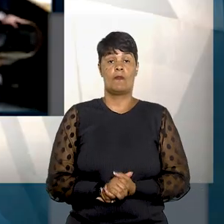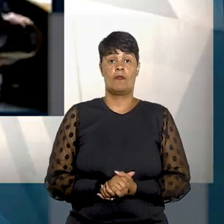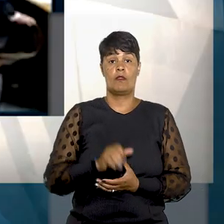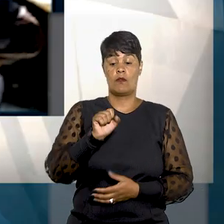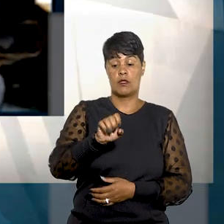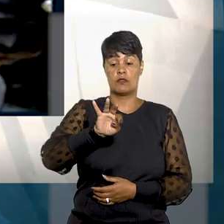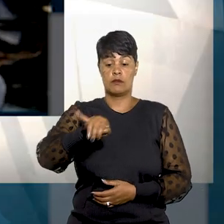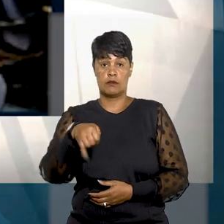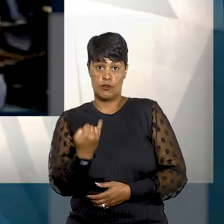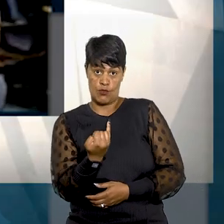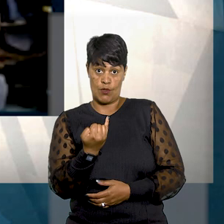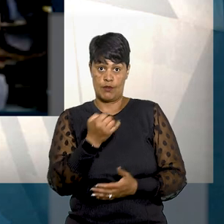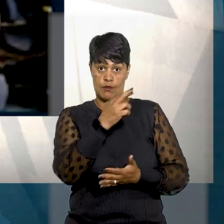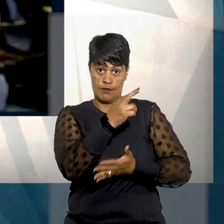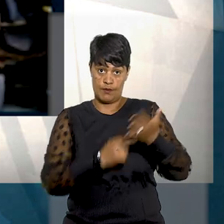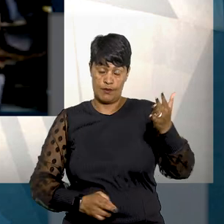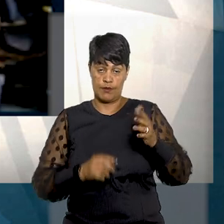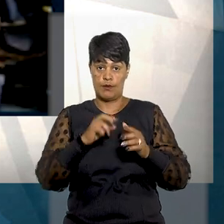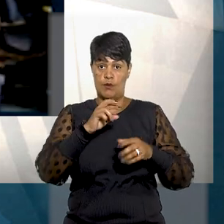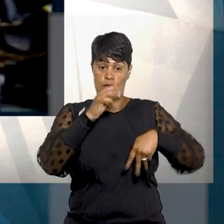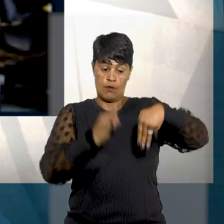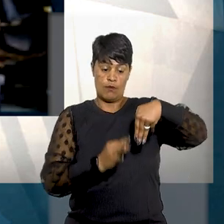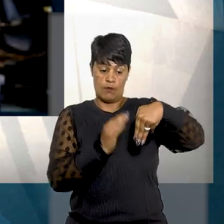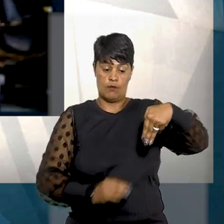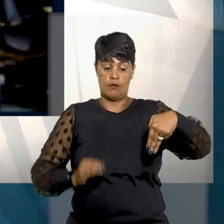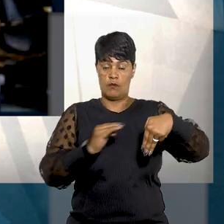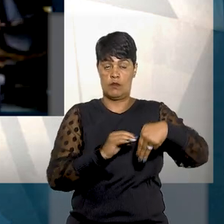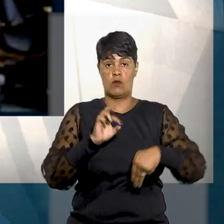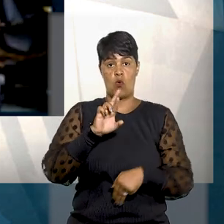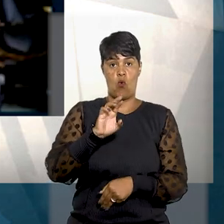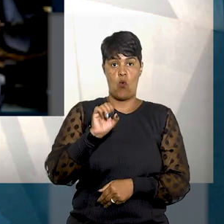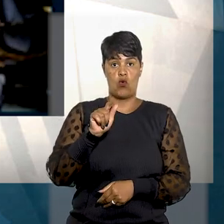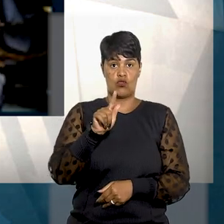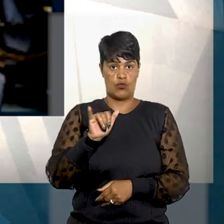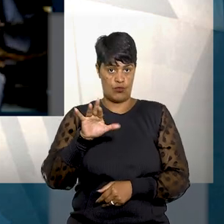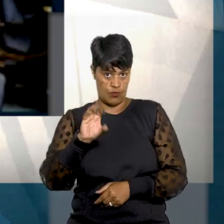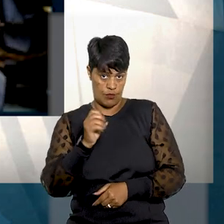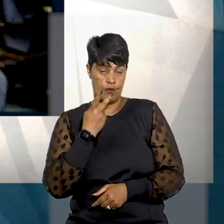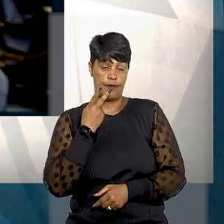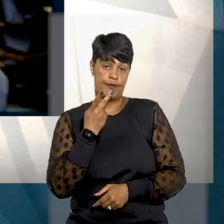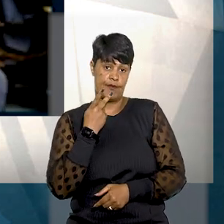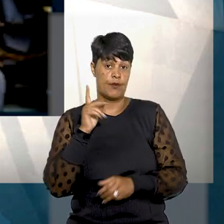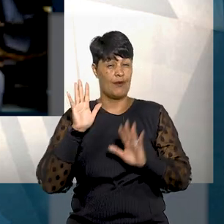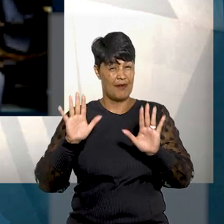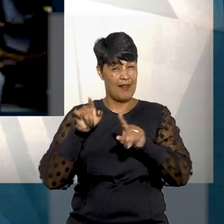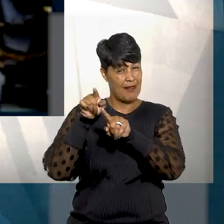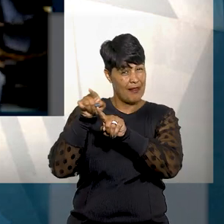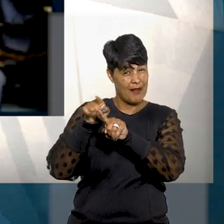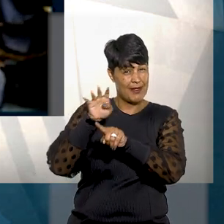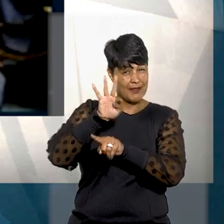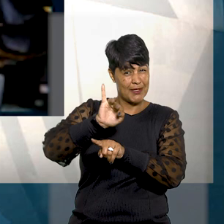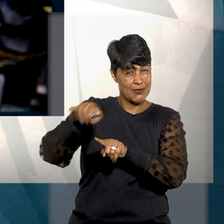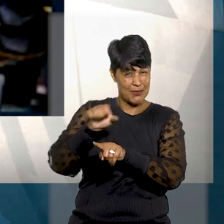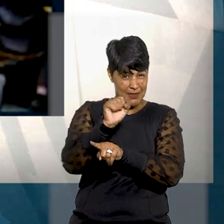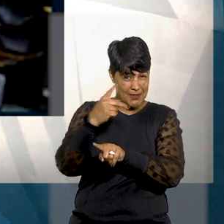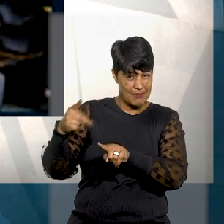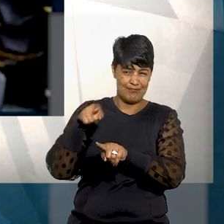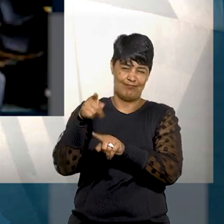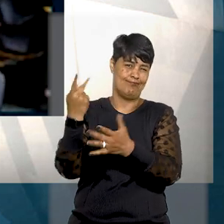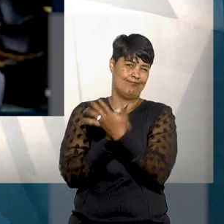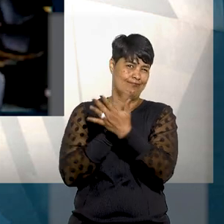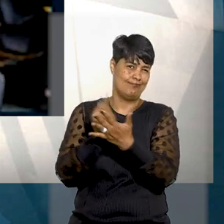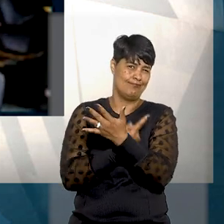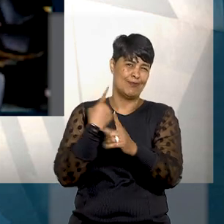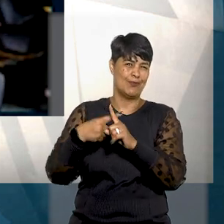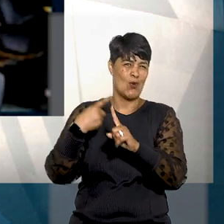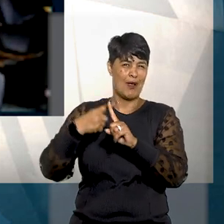STJ o relator do recurso Ministro Rogério esquié Cruz avaliou que a manifestação do TJ de São Paulo revela violação